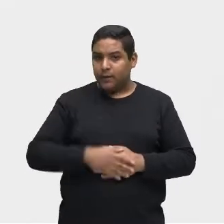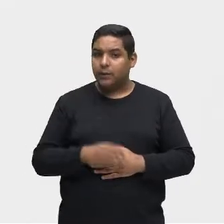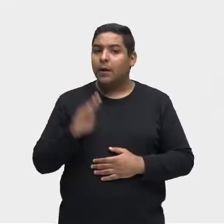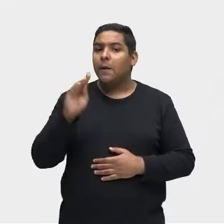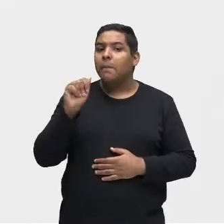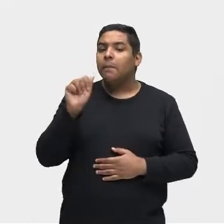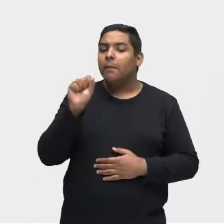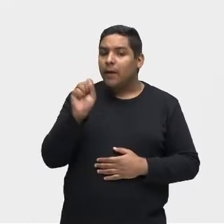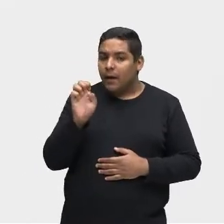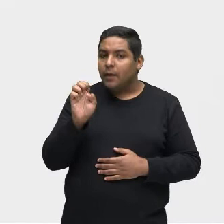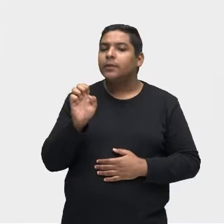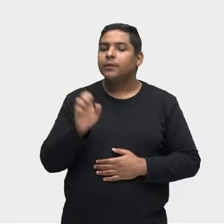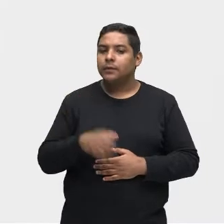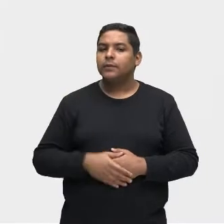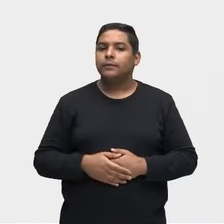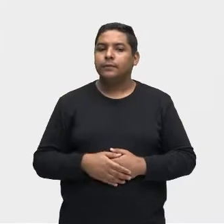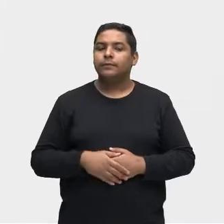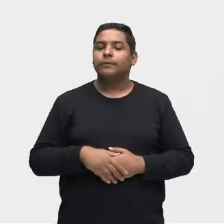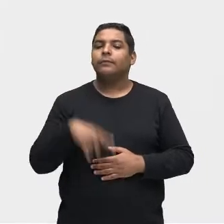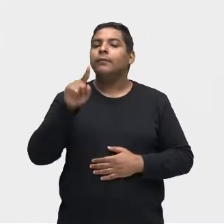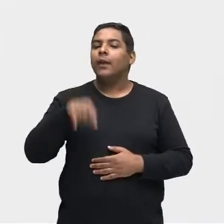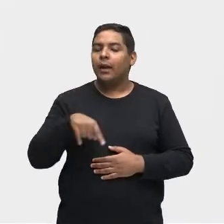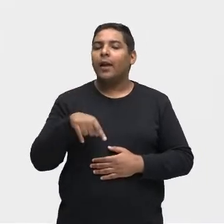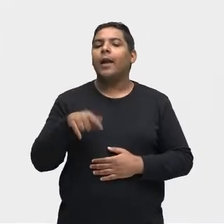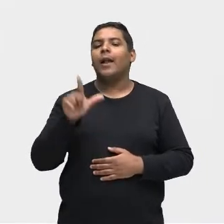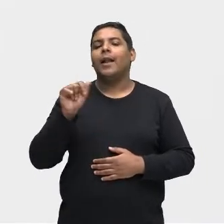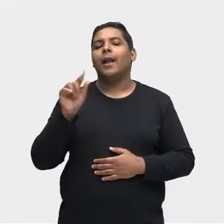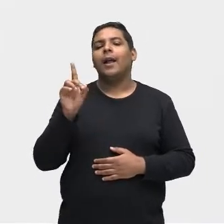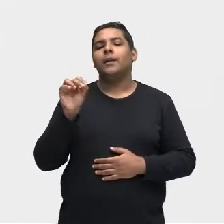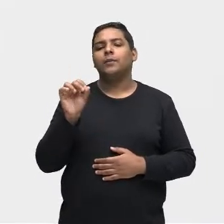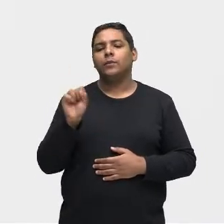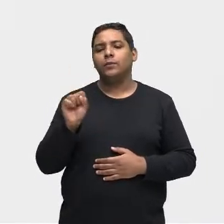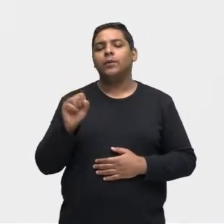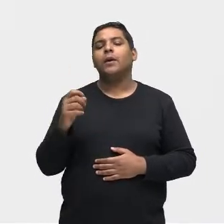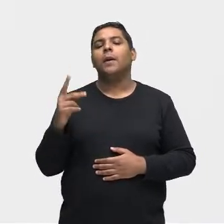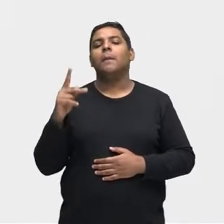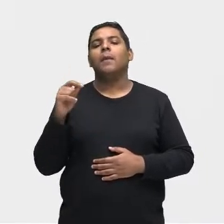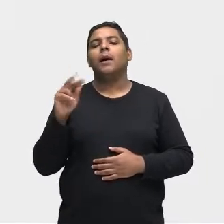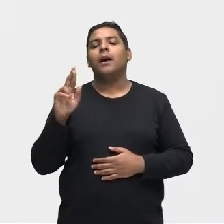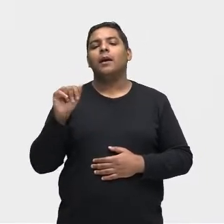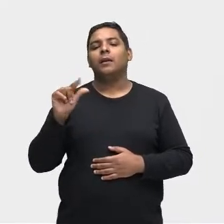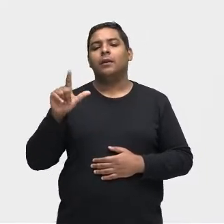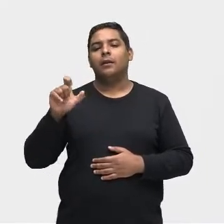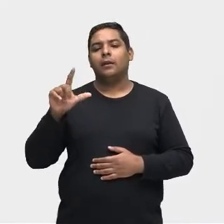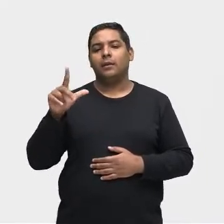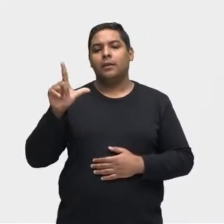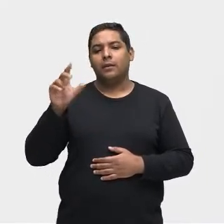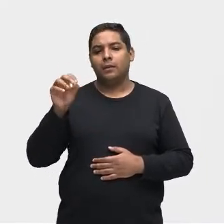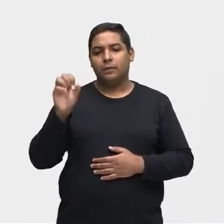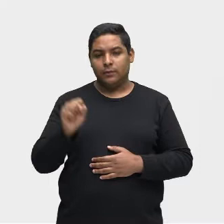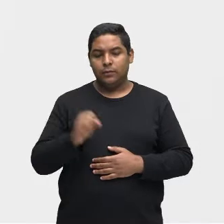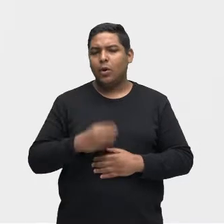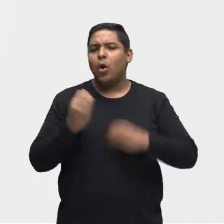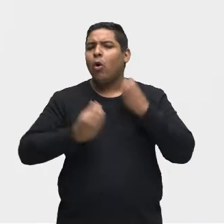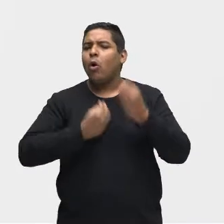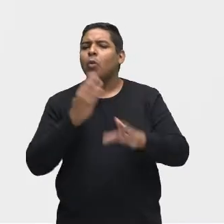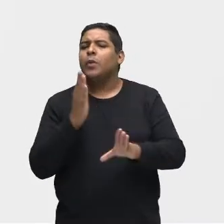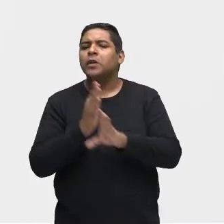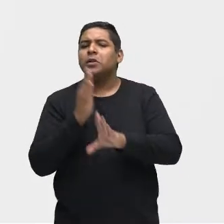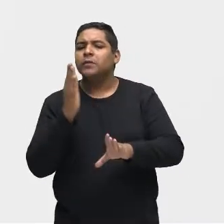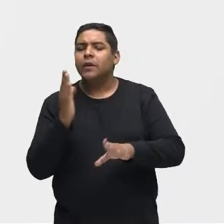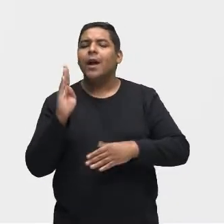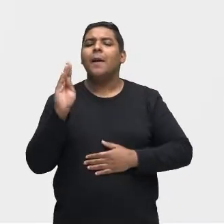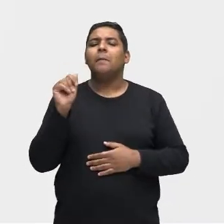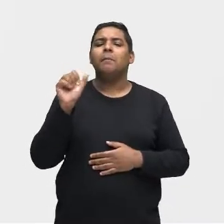os lados paralelos. Automaticamente, como eu irei identificar uma base maior? Como eu